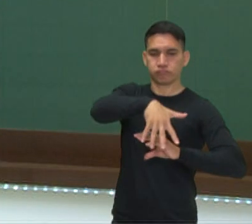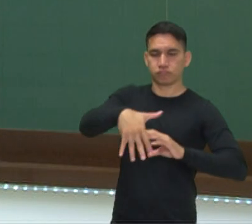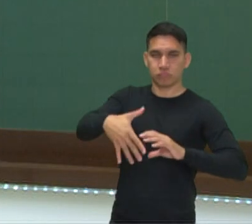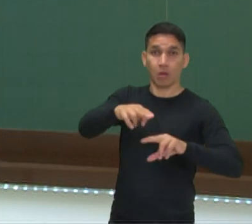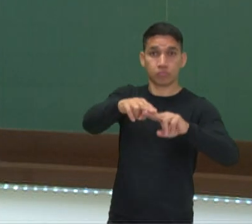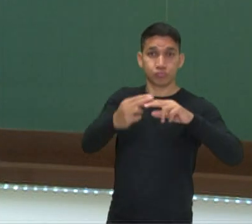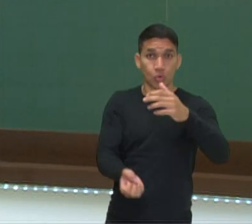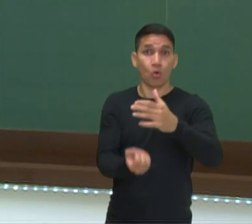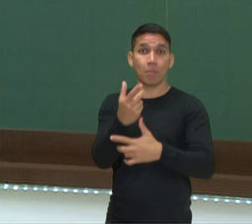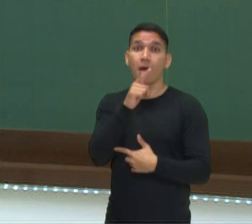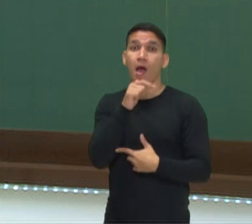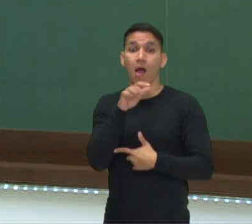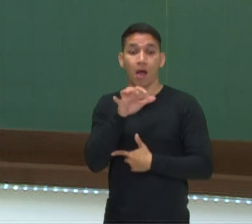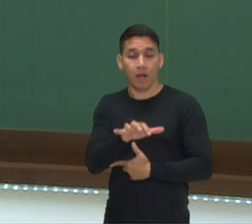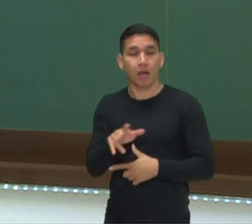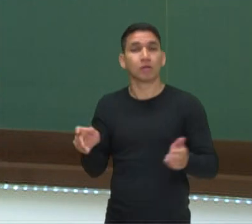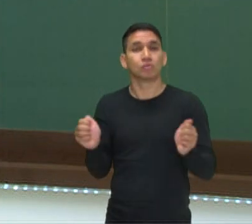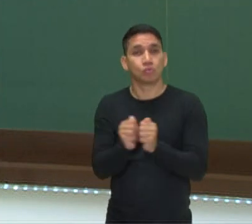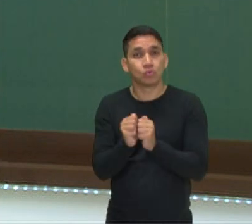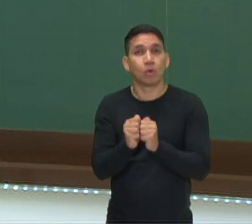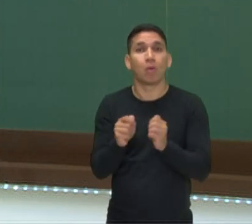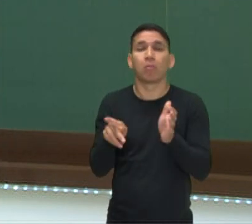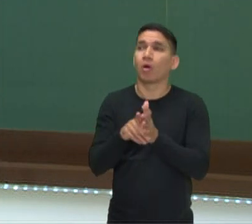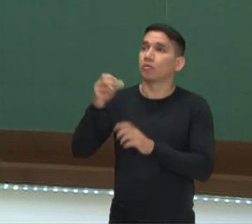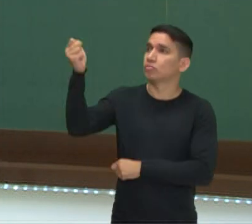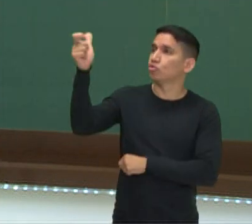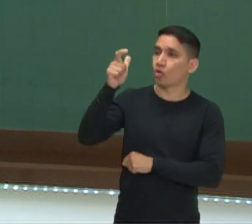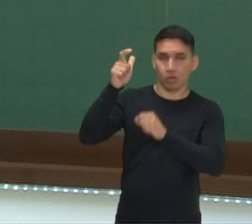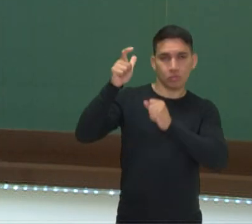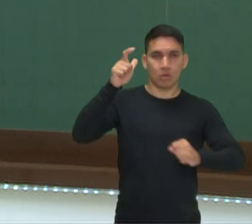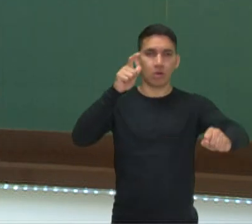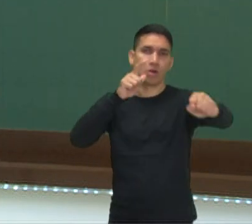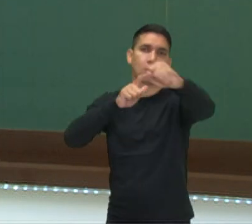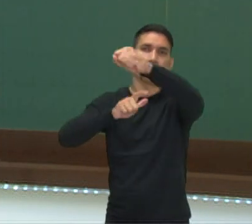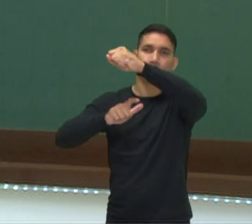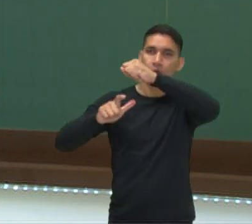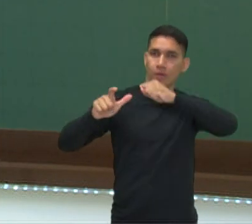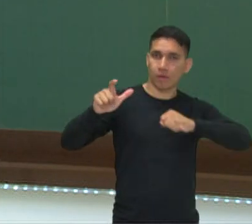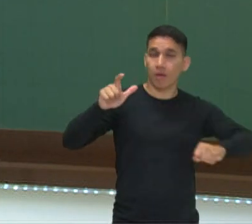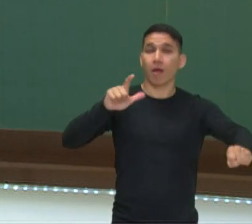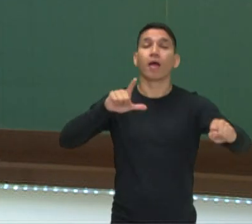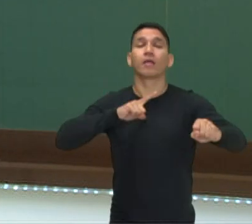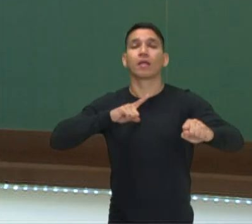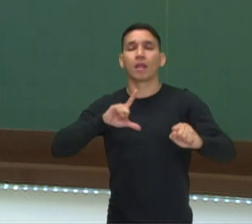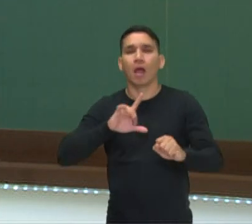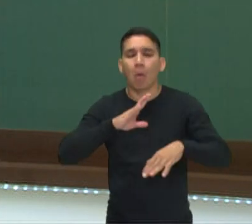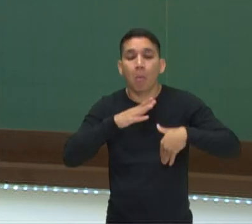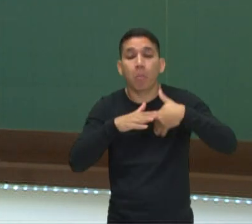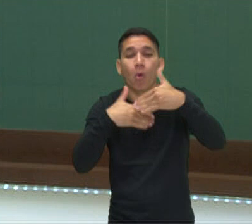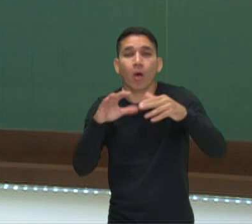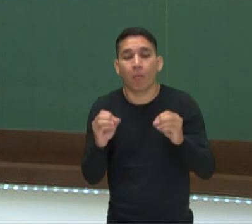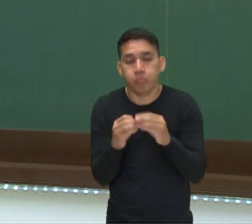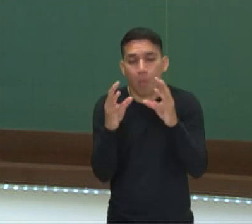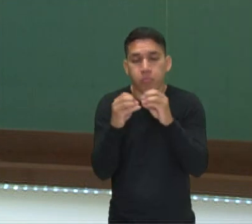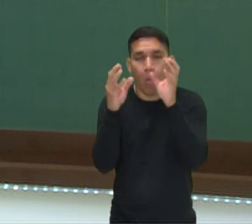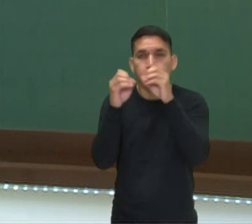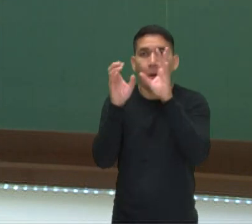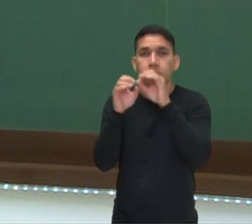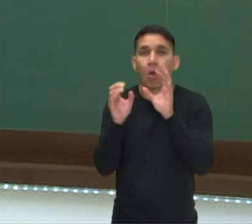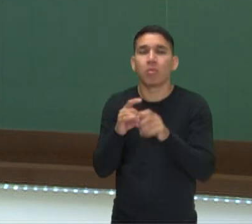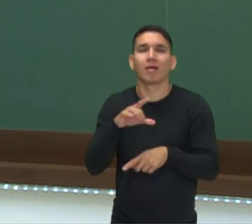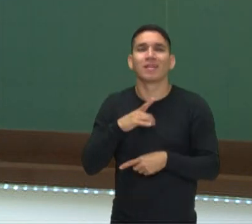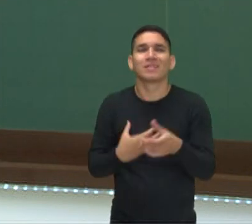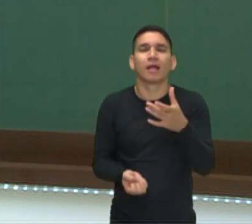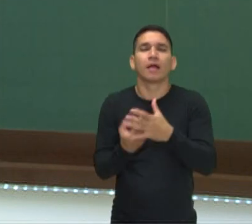da água junto com o nosso sistema solar, através de processos de reações nucleares, a formação do oxigênio, que